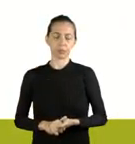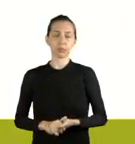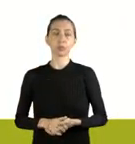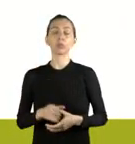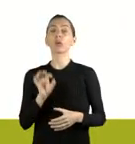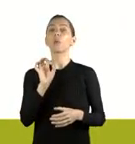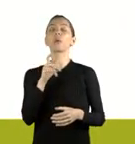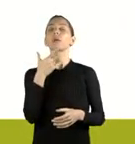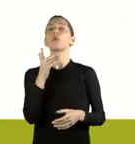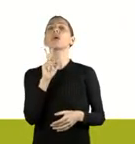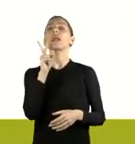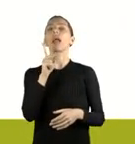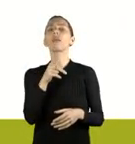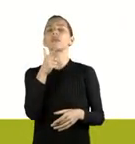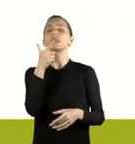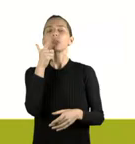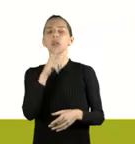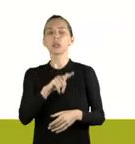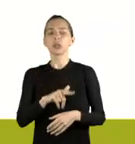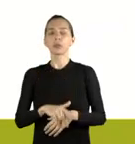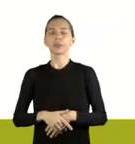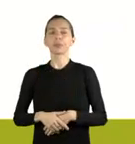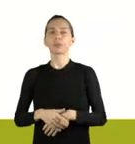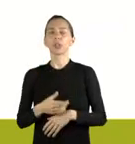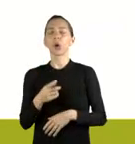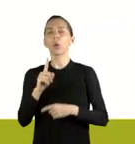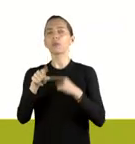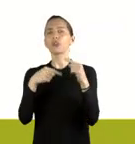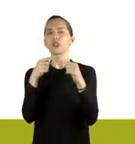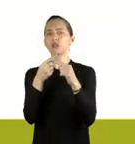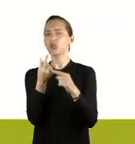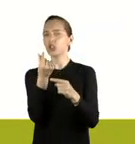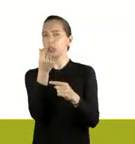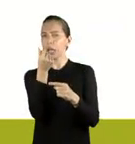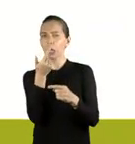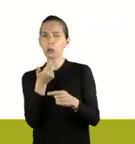te impede de alcançar as suas metas financeiras?